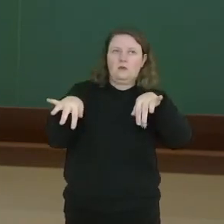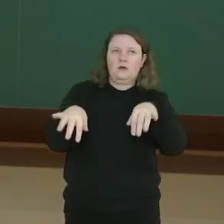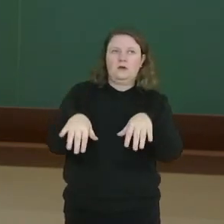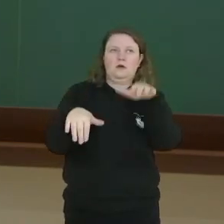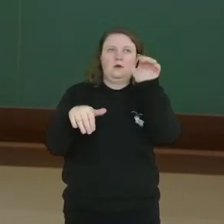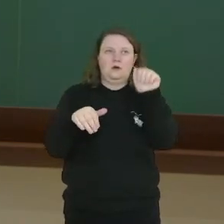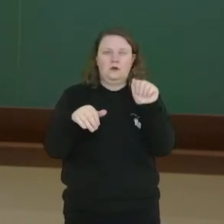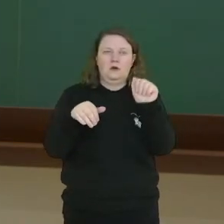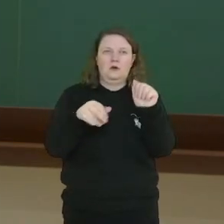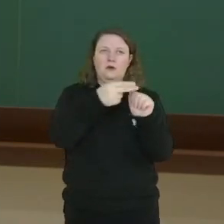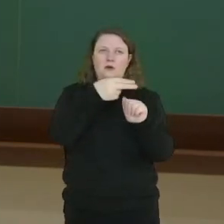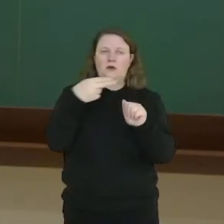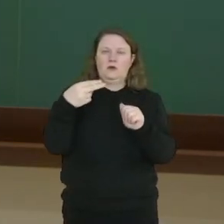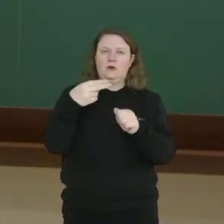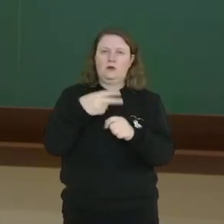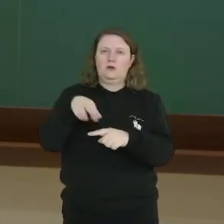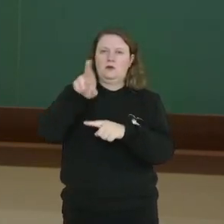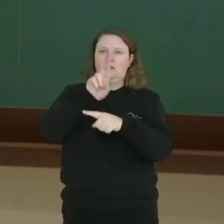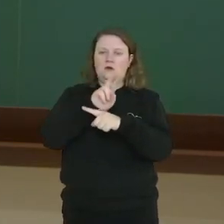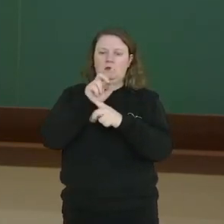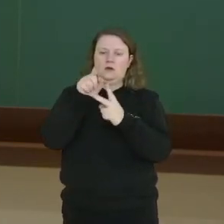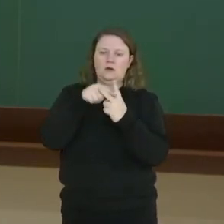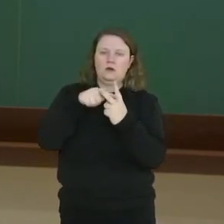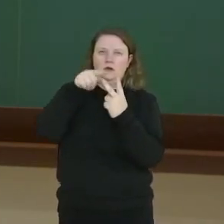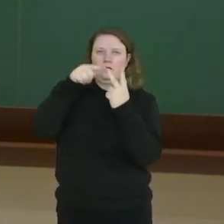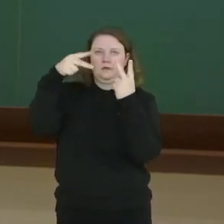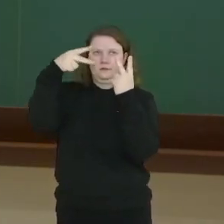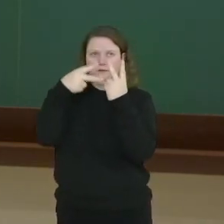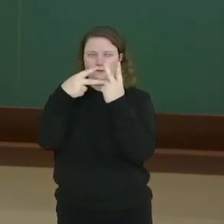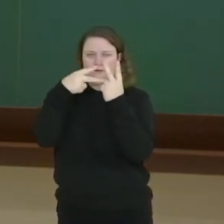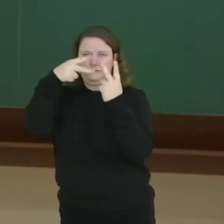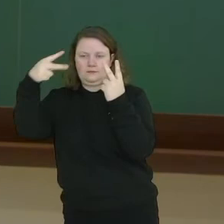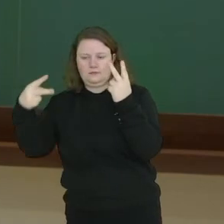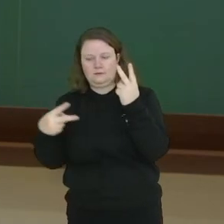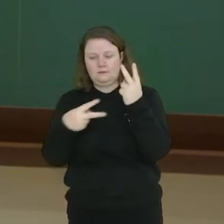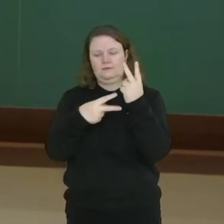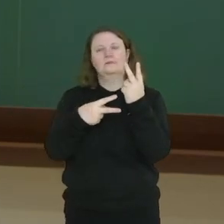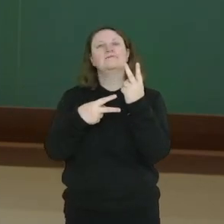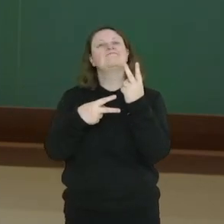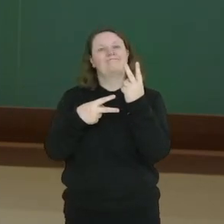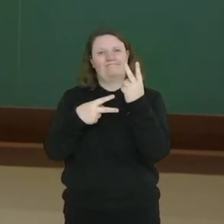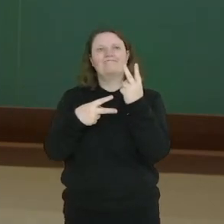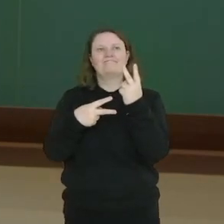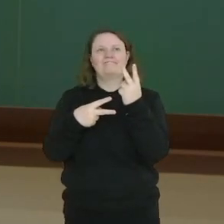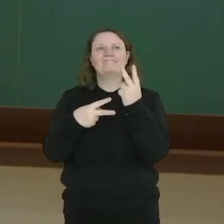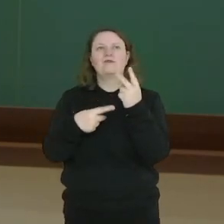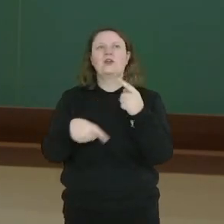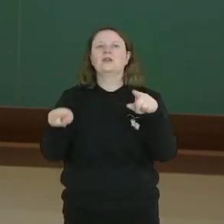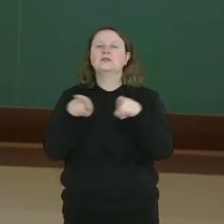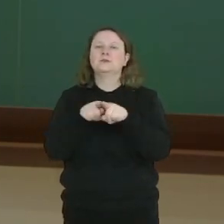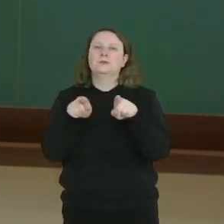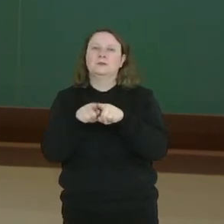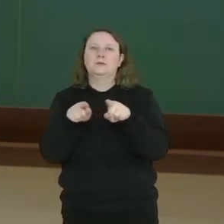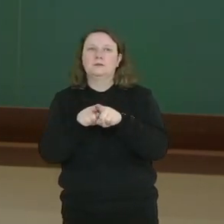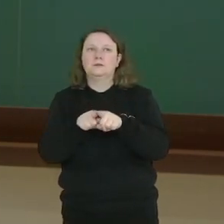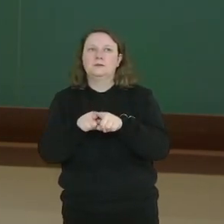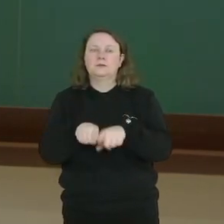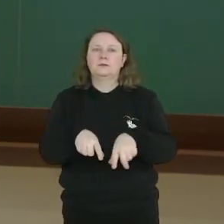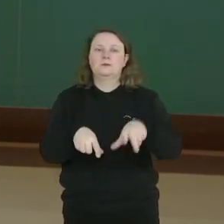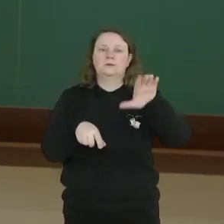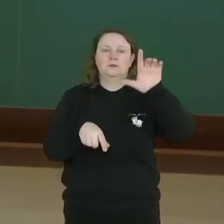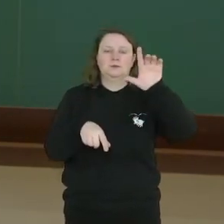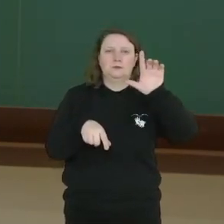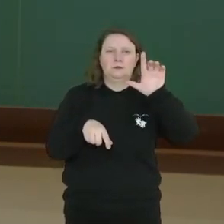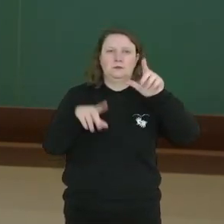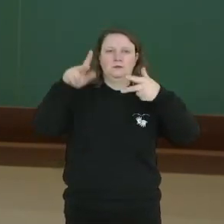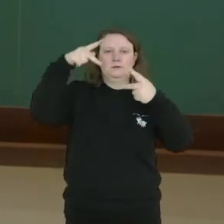2 sobre 2, ok? Então, L raiz de 2 sobre 2. É a mesma coisa que o lado é R raiz